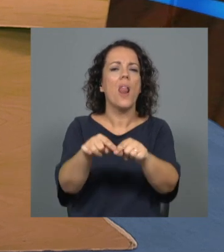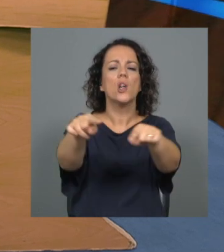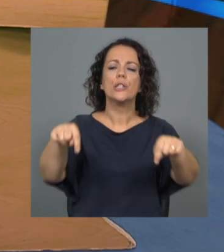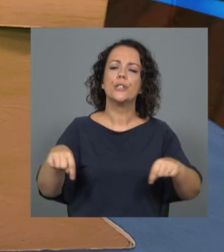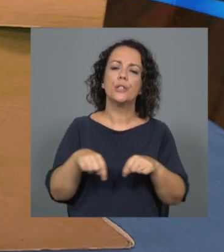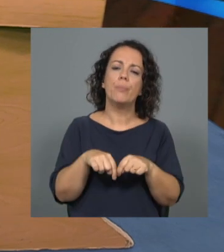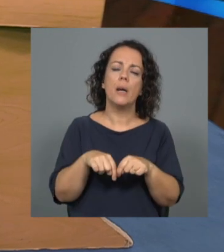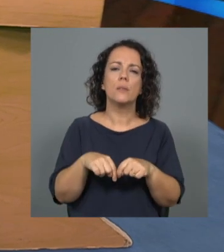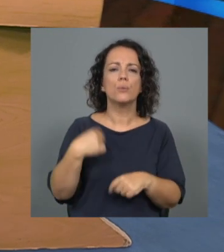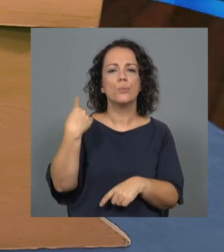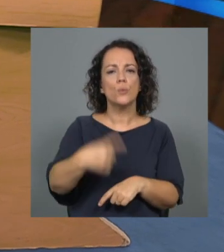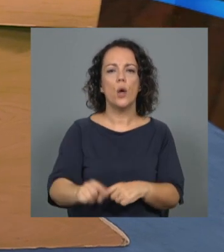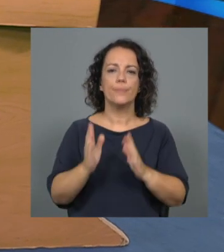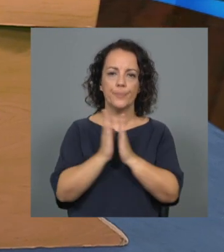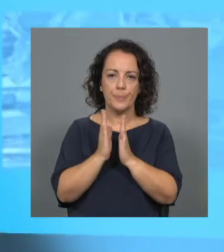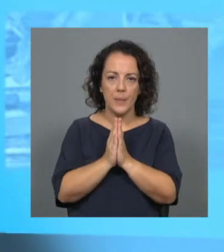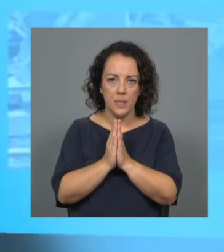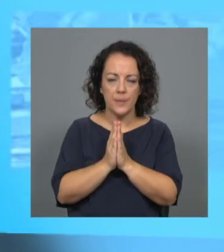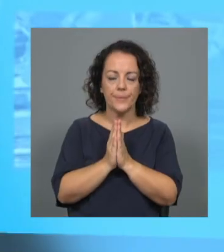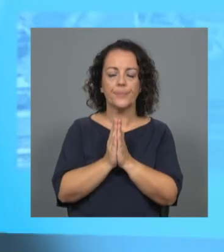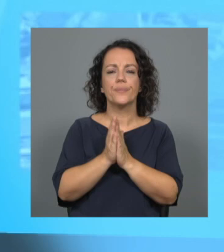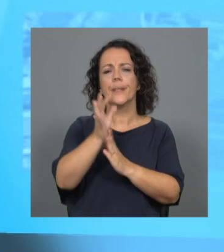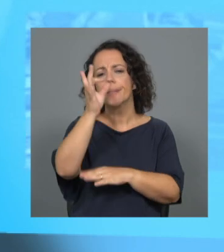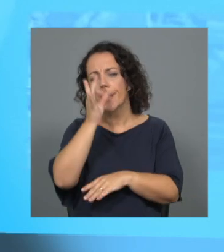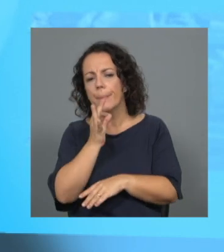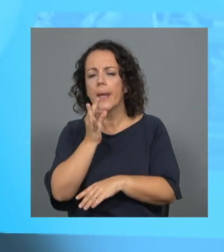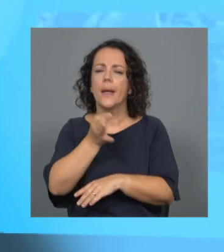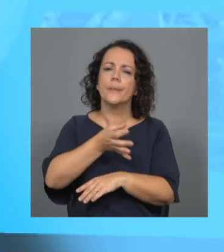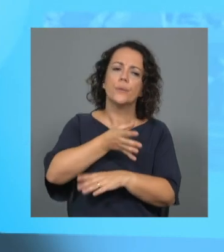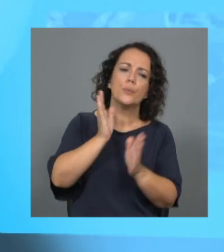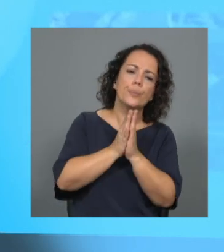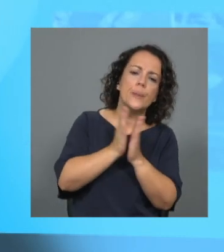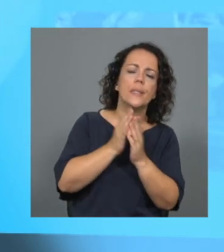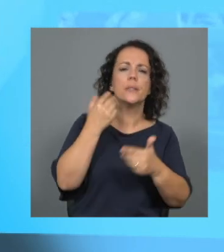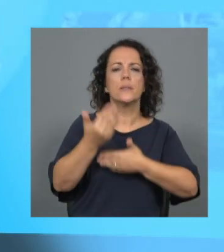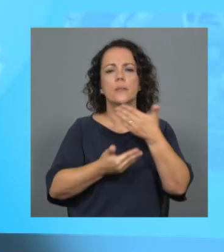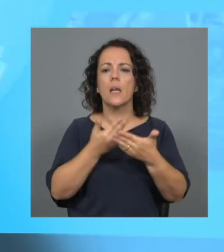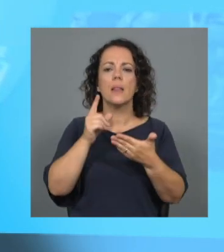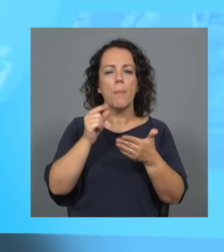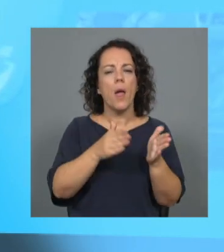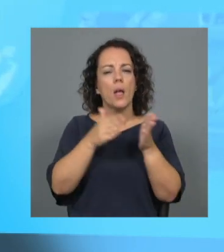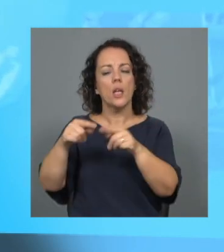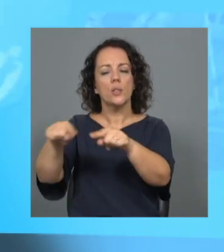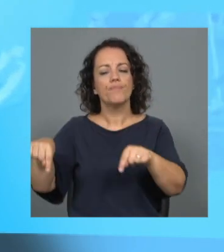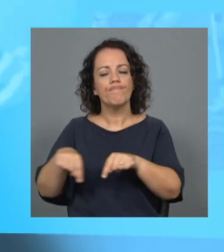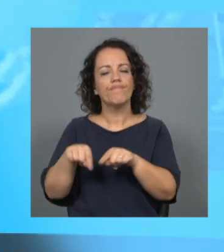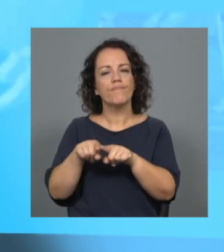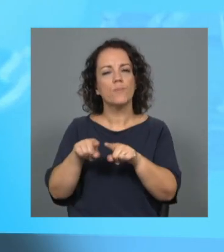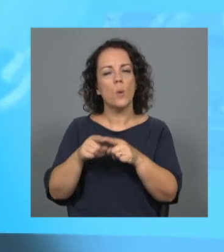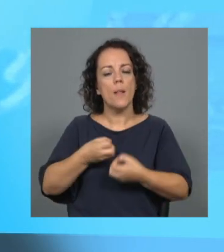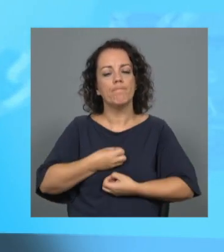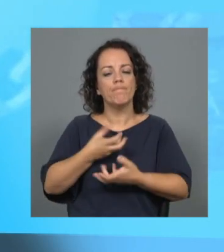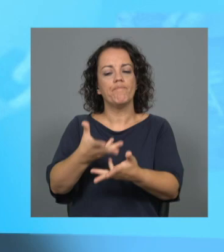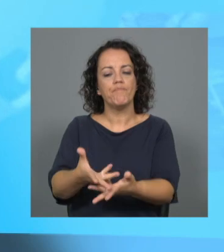de liturgia, de sacramentos, mas também estes lugares de escuta, de acolhimento, não é? É muito marcante